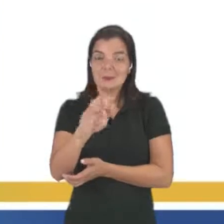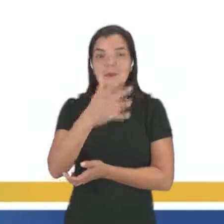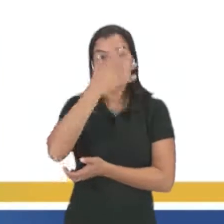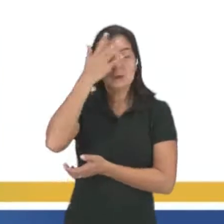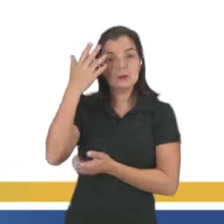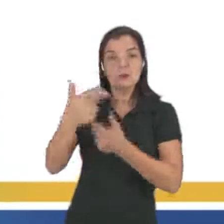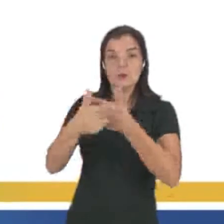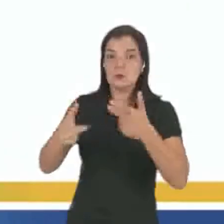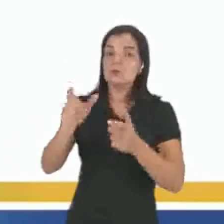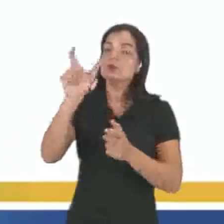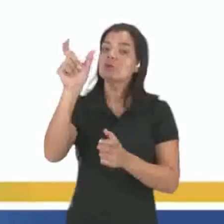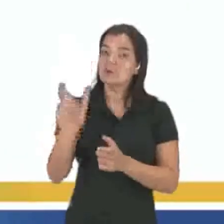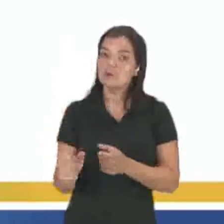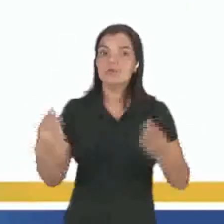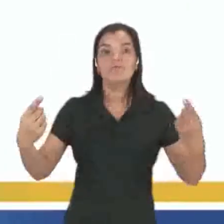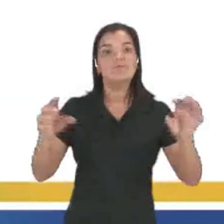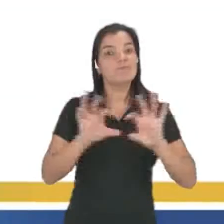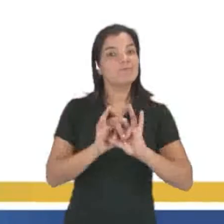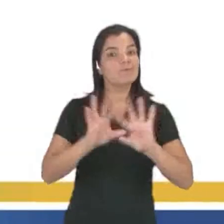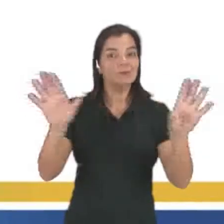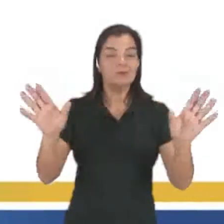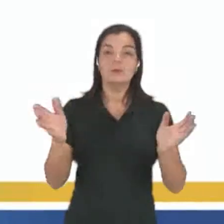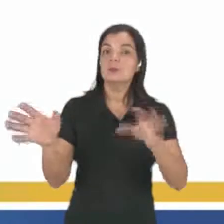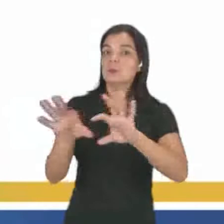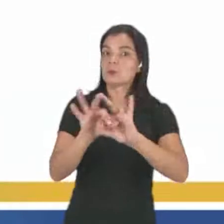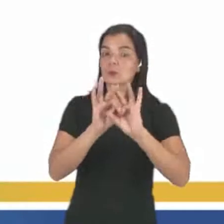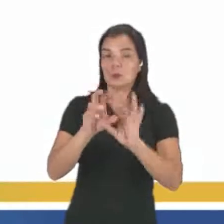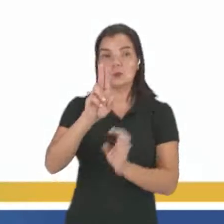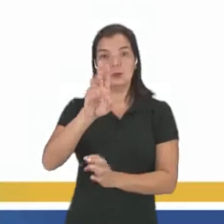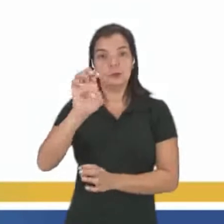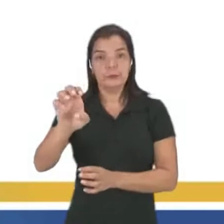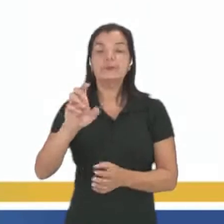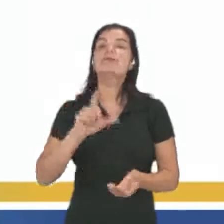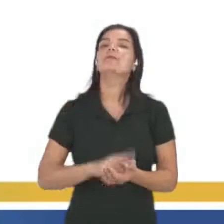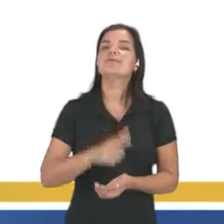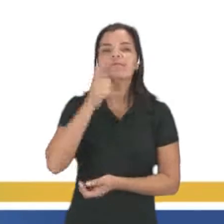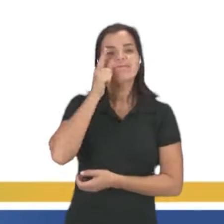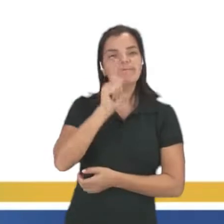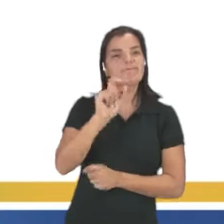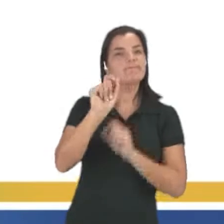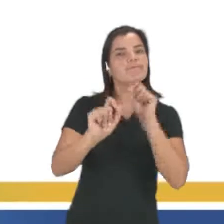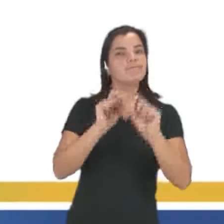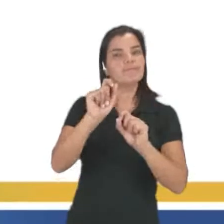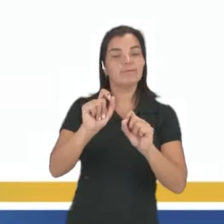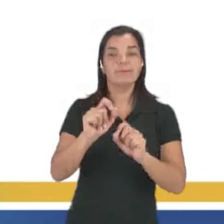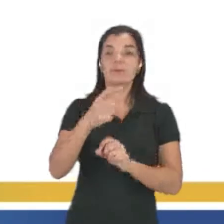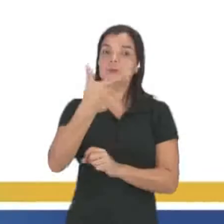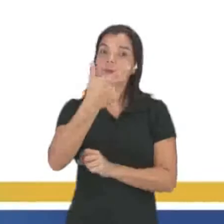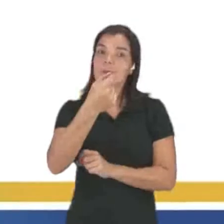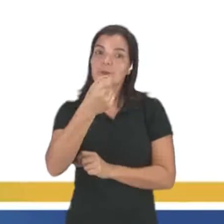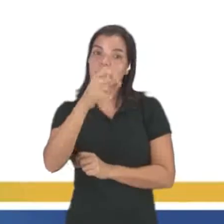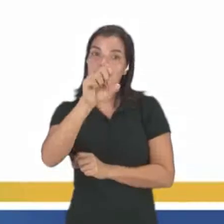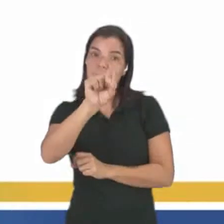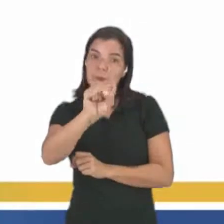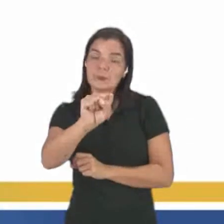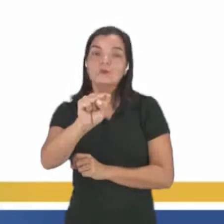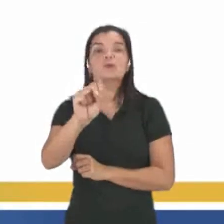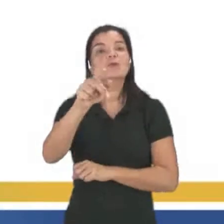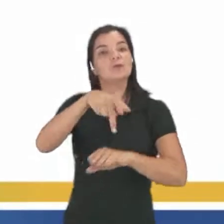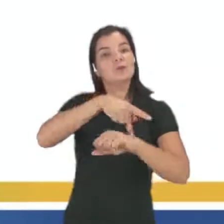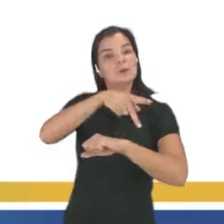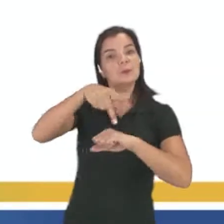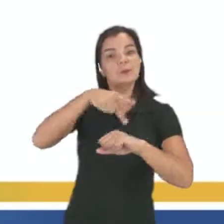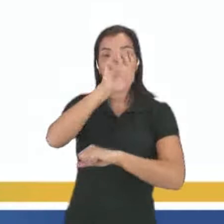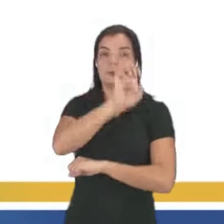capitais é livre. Quanto à União Europeia, ela consiste na união entre 28 países